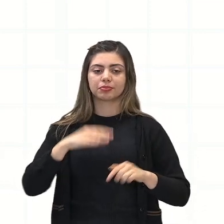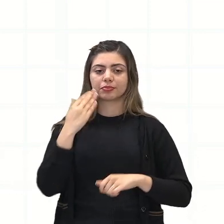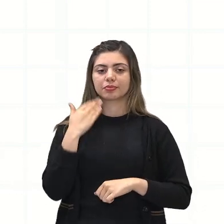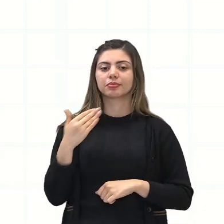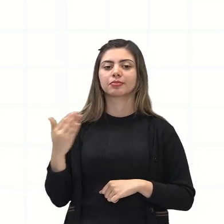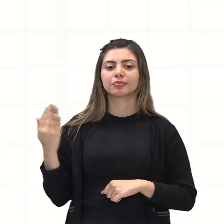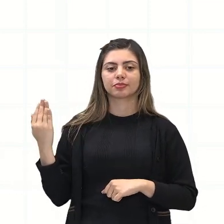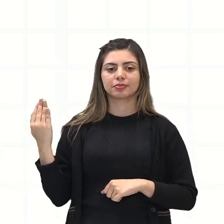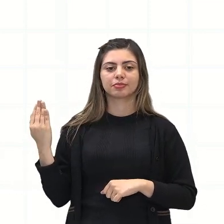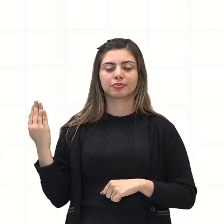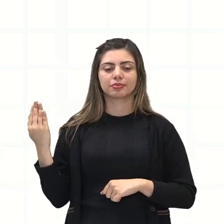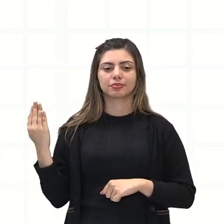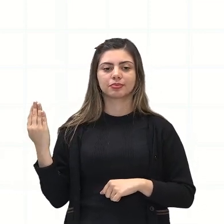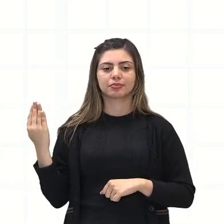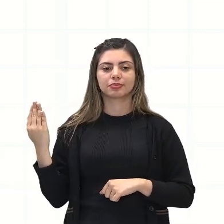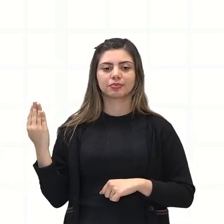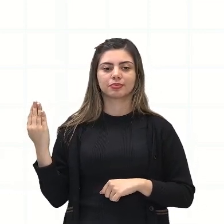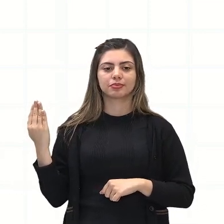ainda,